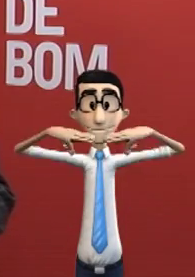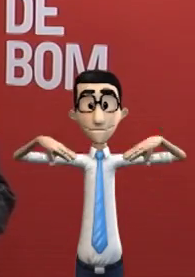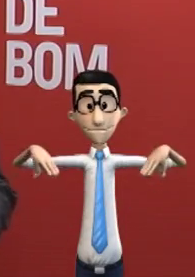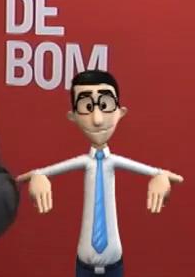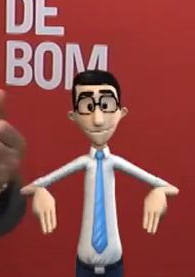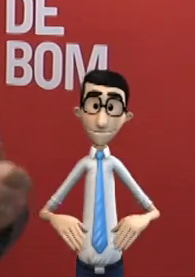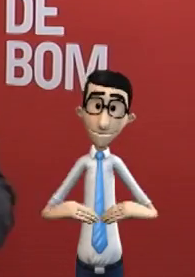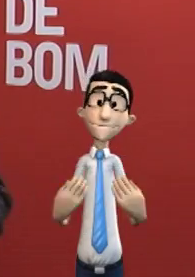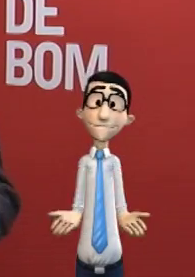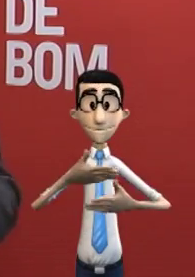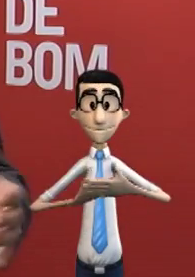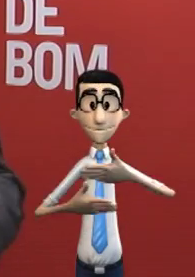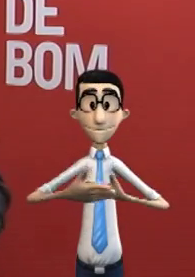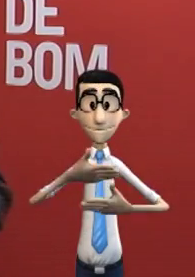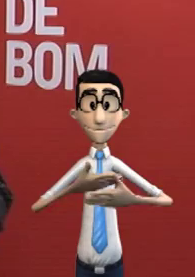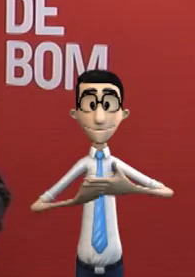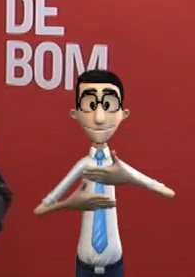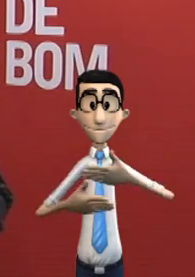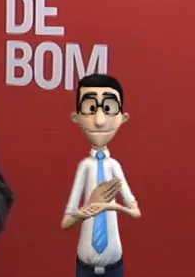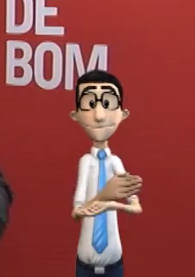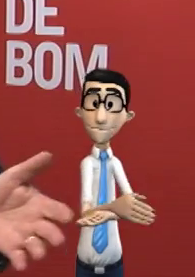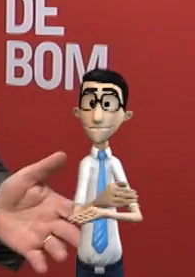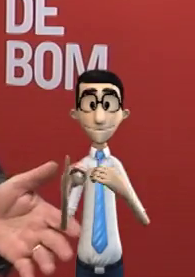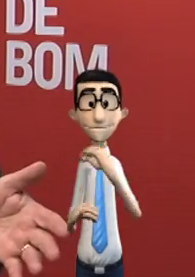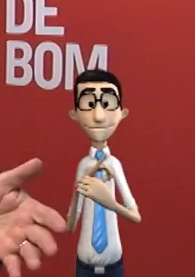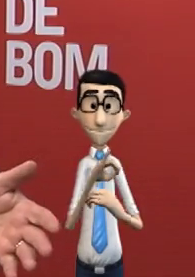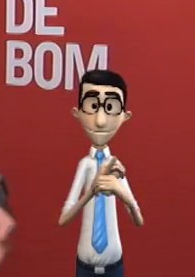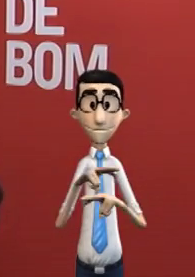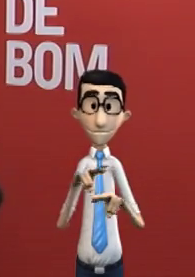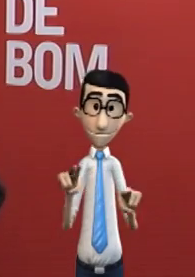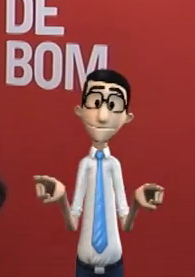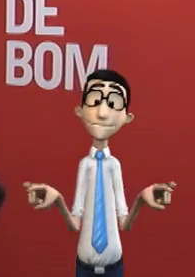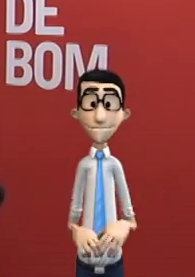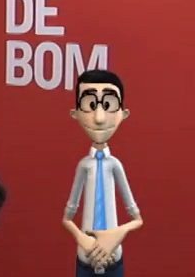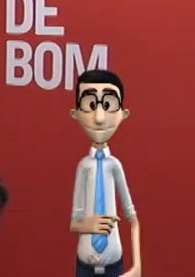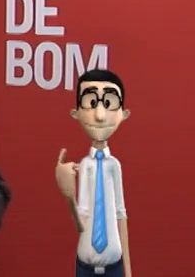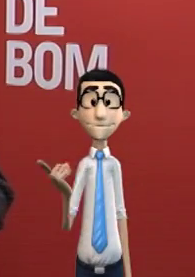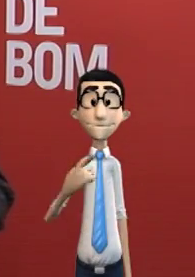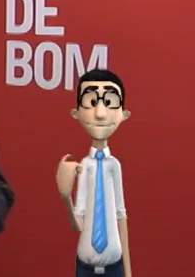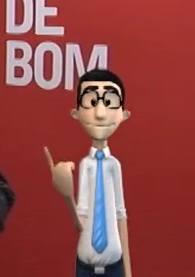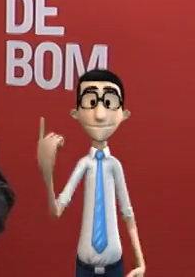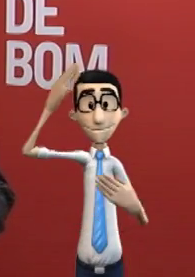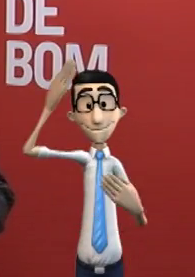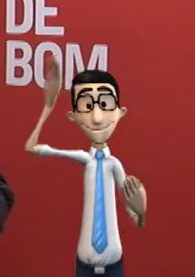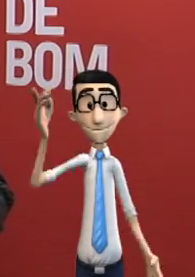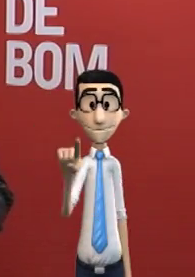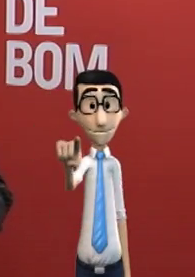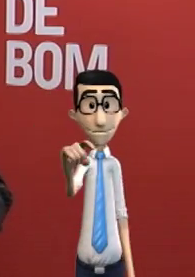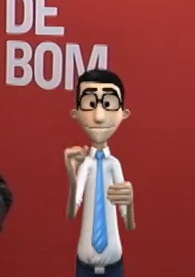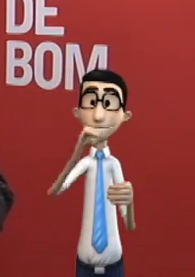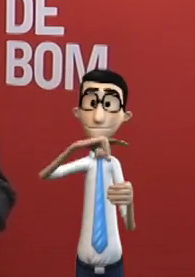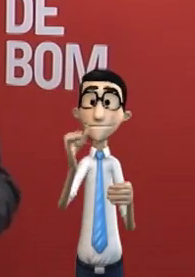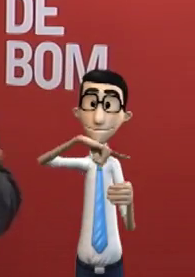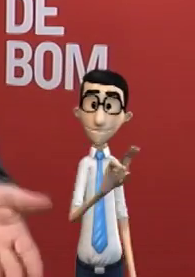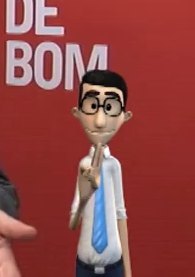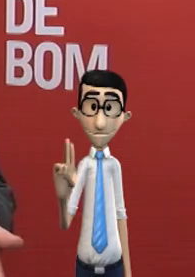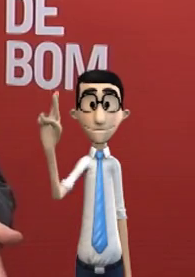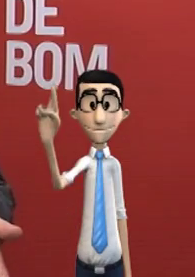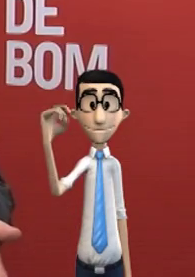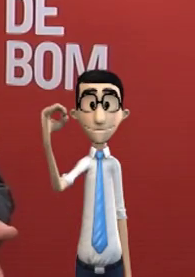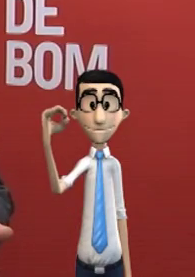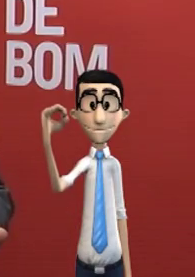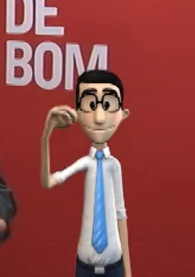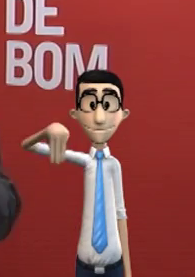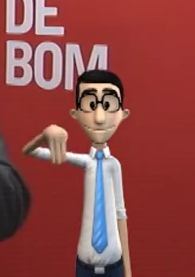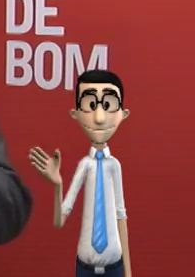cultura, lazer, museus, enfim, acesse. Ou interaja também através das redes sociais do São Paulo é Tudo de Bom. O São Paulo